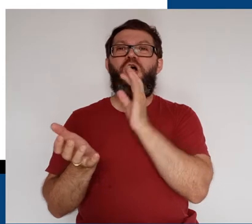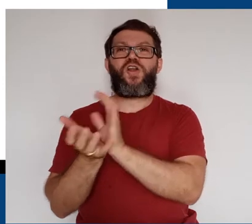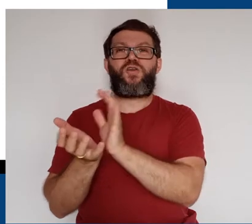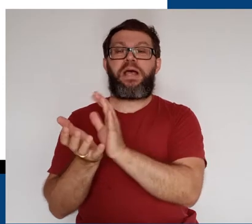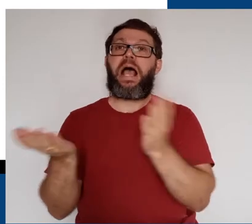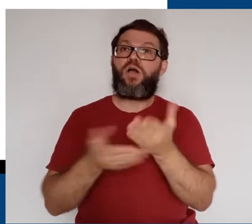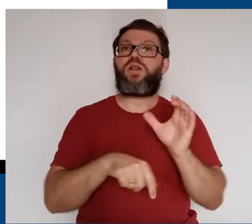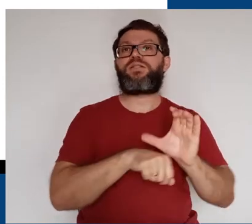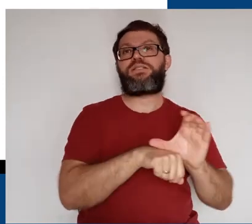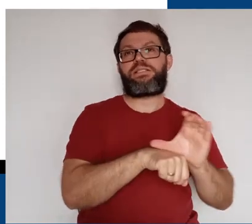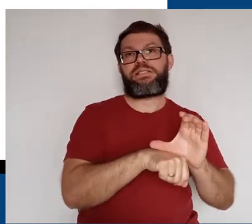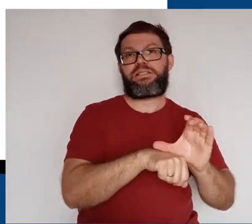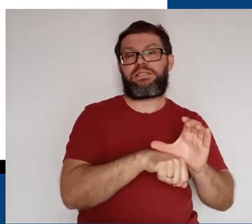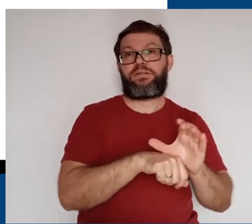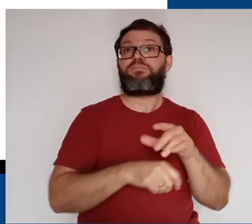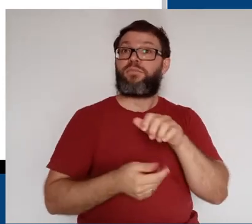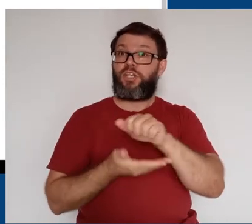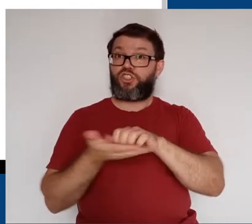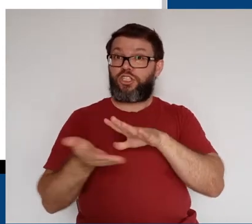a mesma cor da turma, e agora ele é cinza.